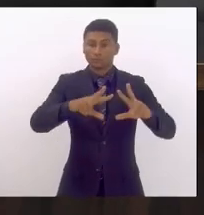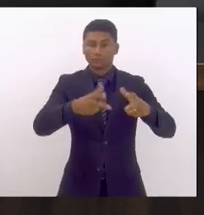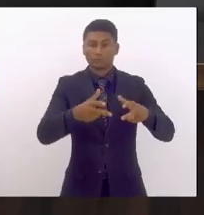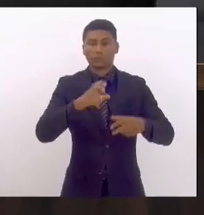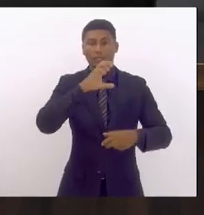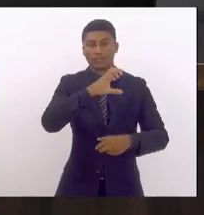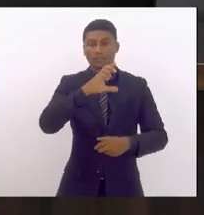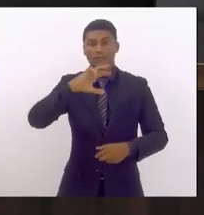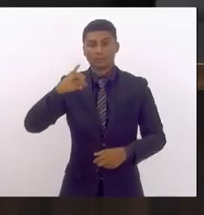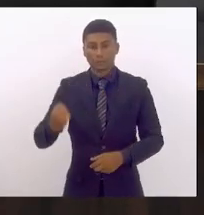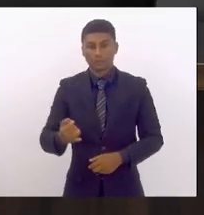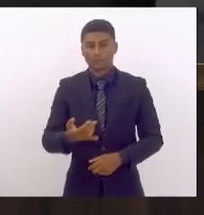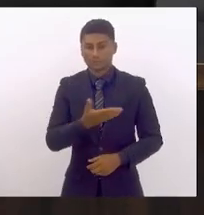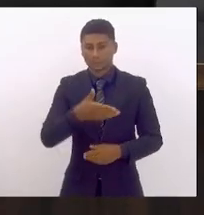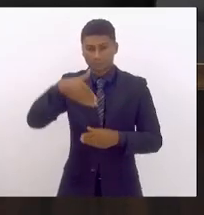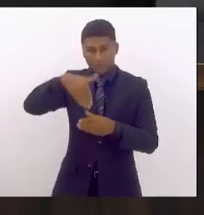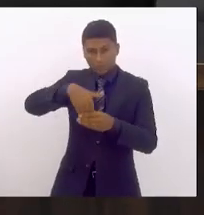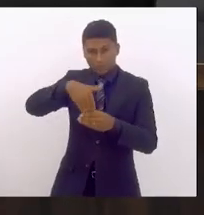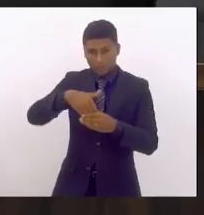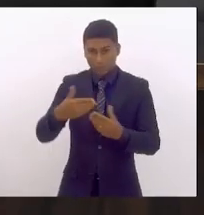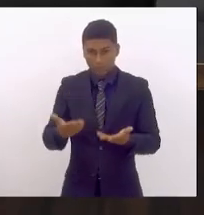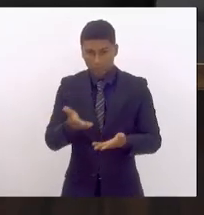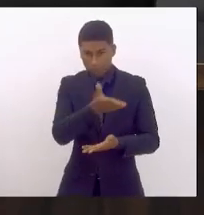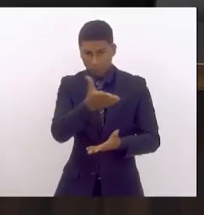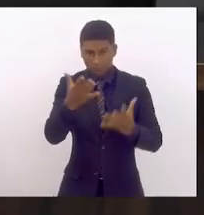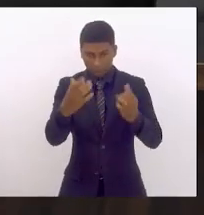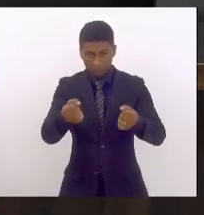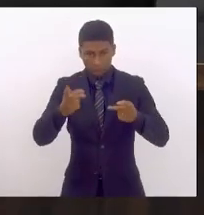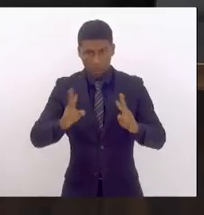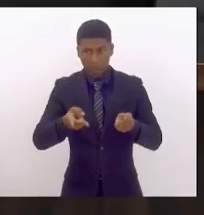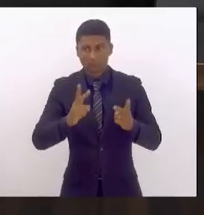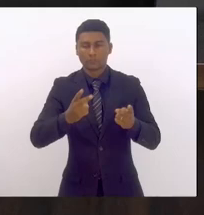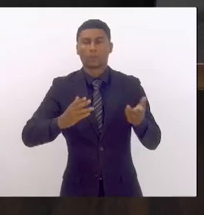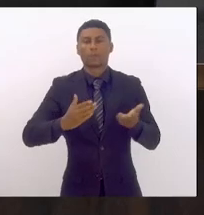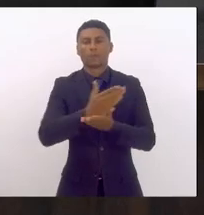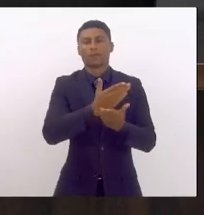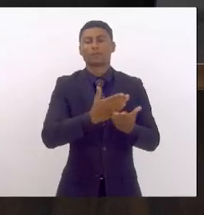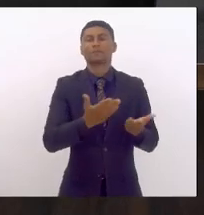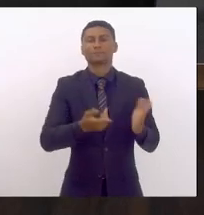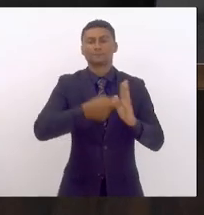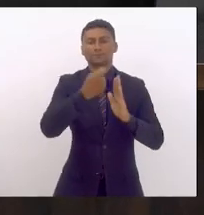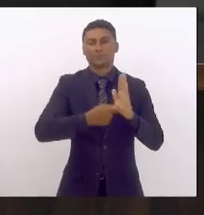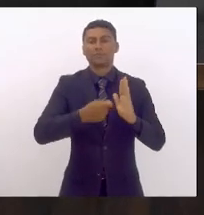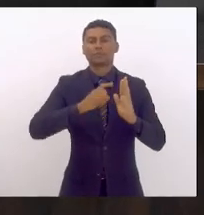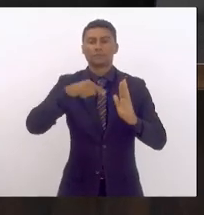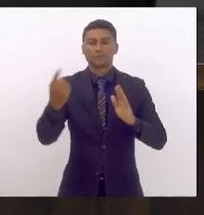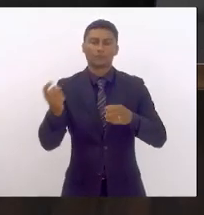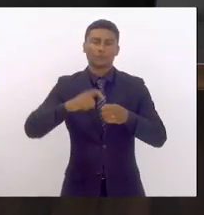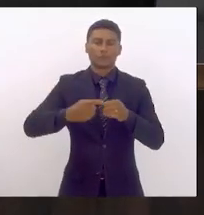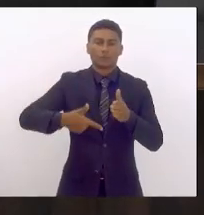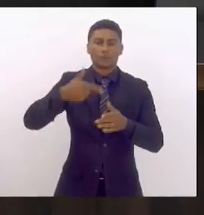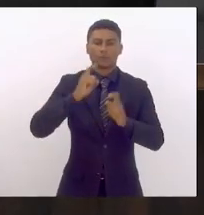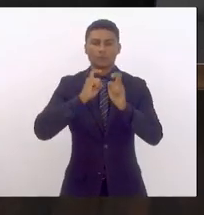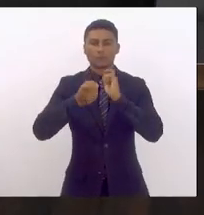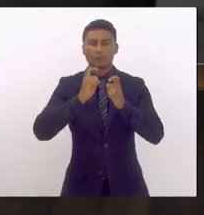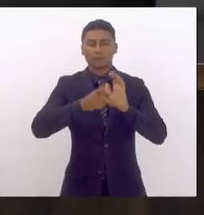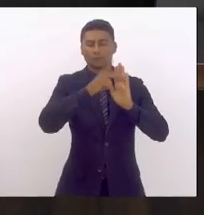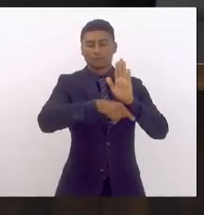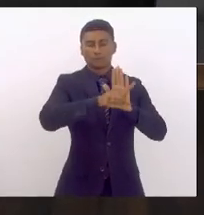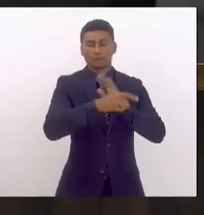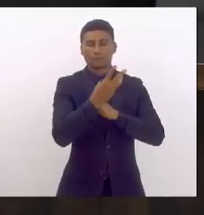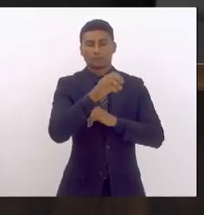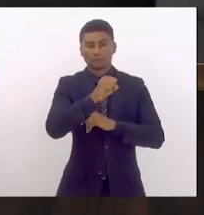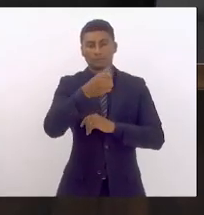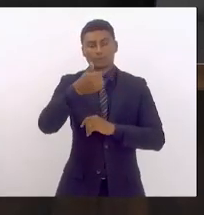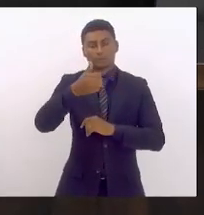Justiça pelo substitutivo seus que a própria redação do vencido para a segunda discussão projeto de lei 38 10